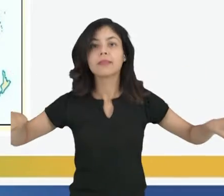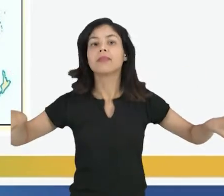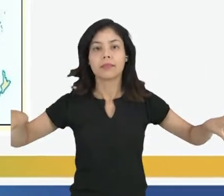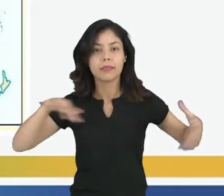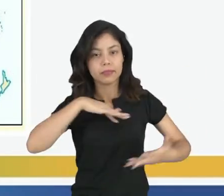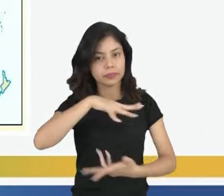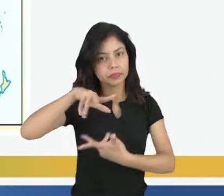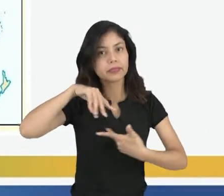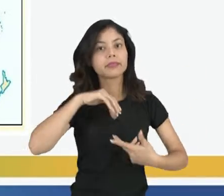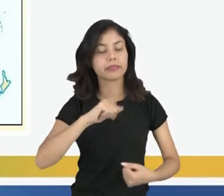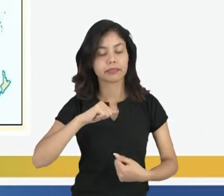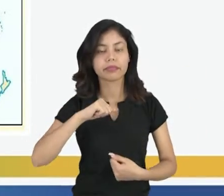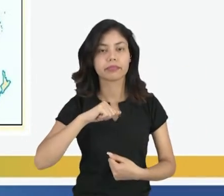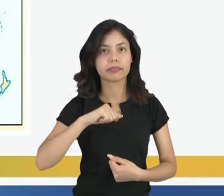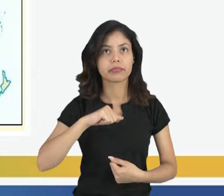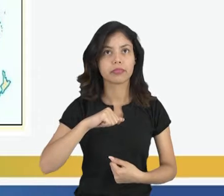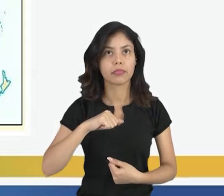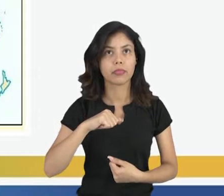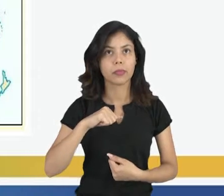aí de um mundo